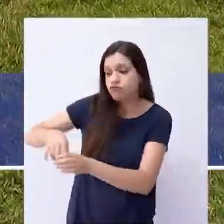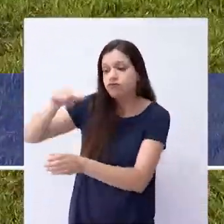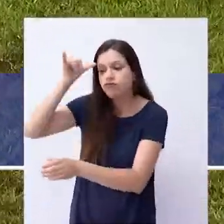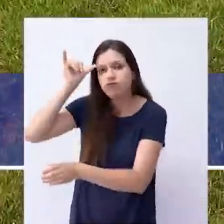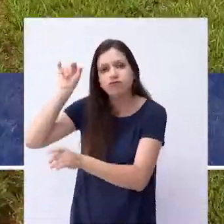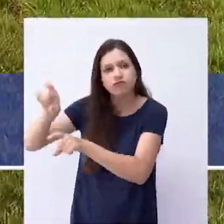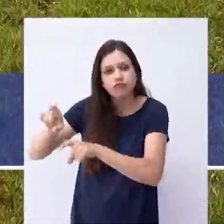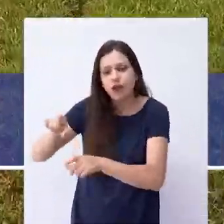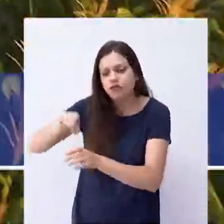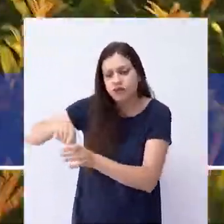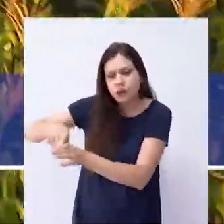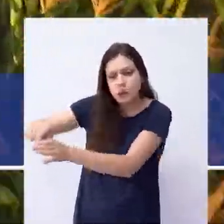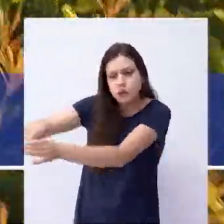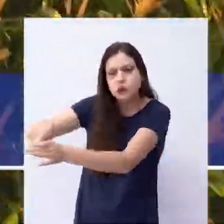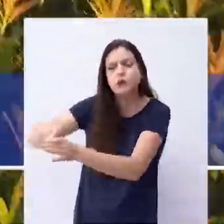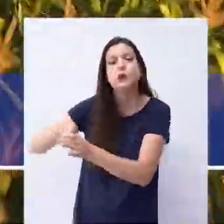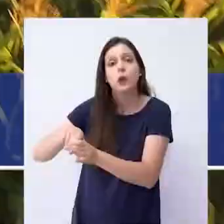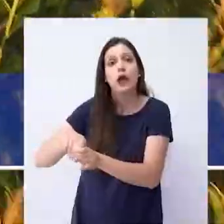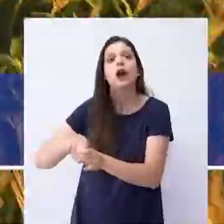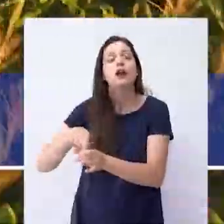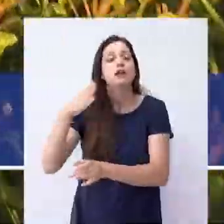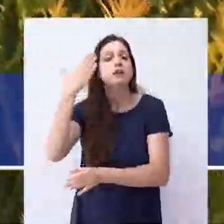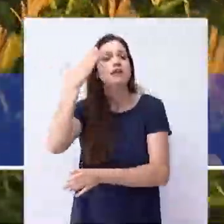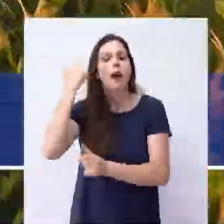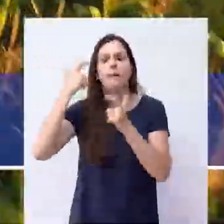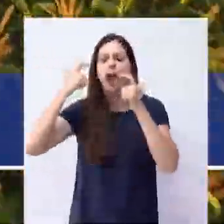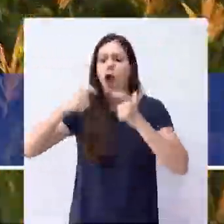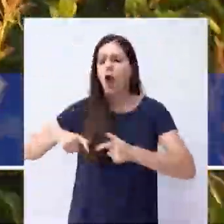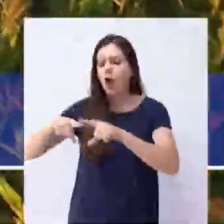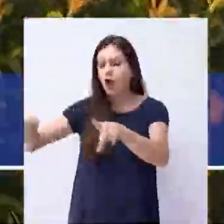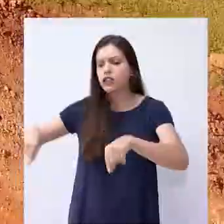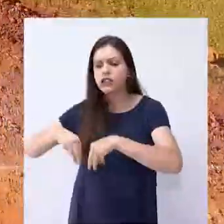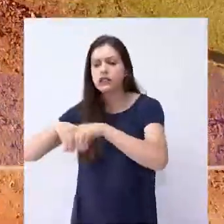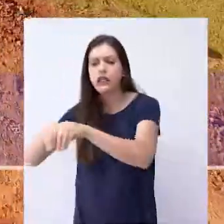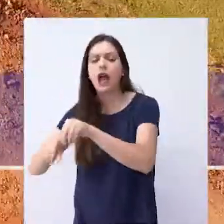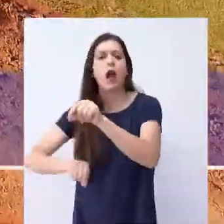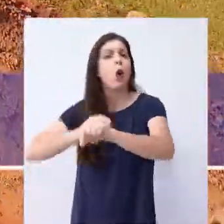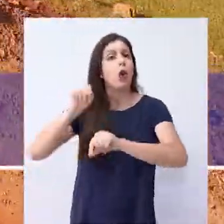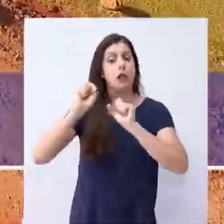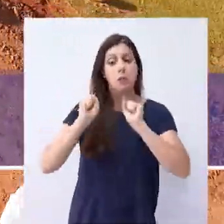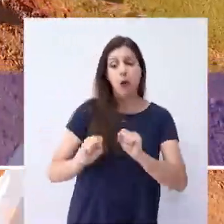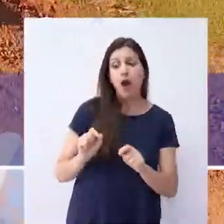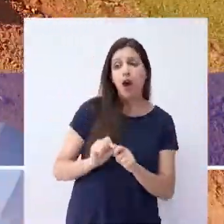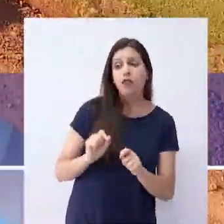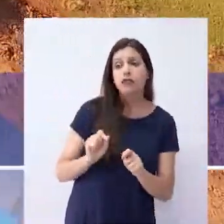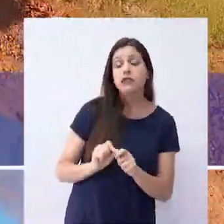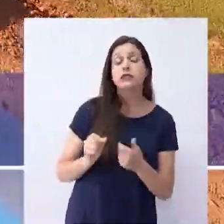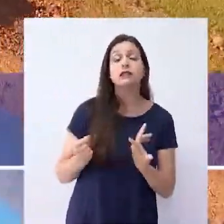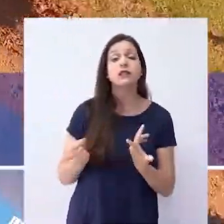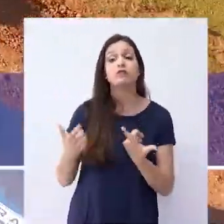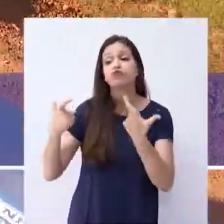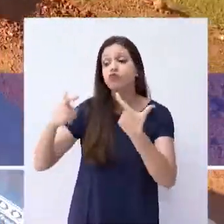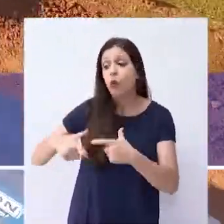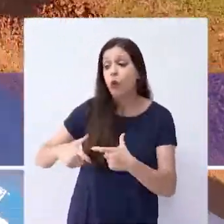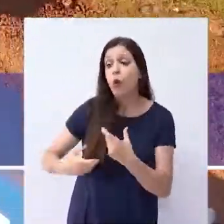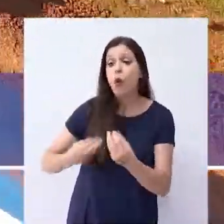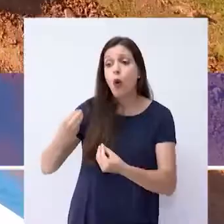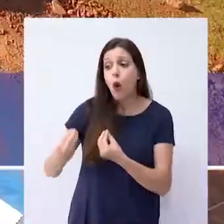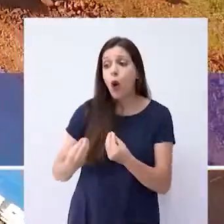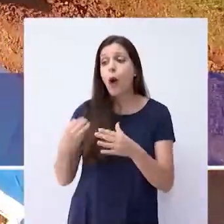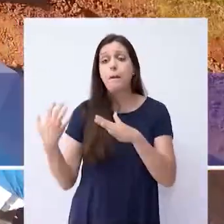produtor rural, porque ele sabe exatamente onde ele pode produzir, o que ele pode produzir, o que ele